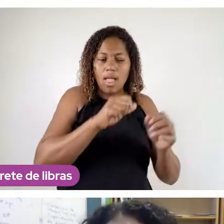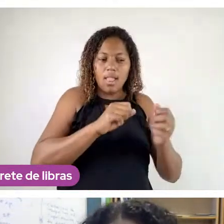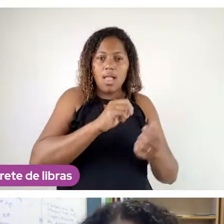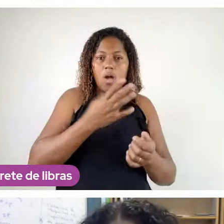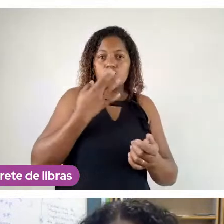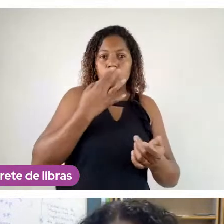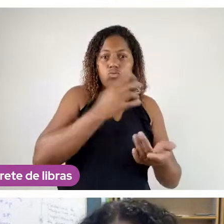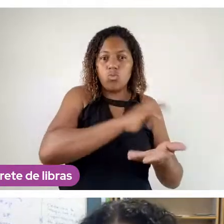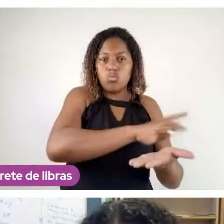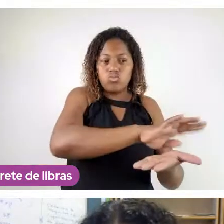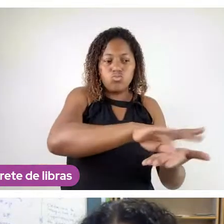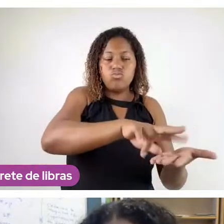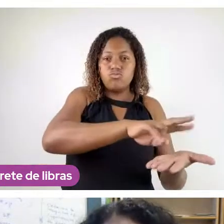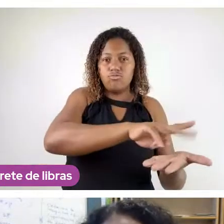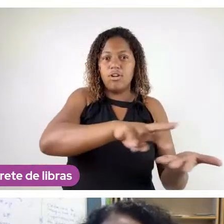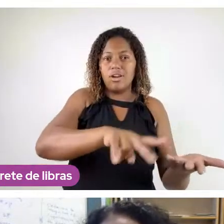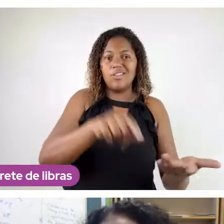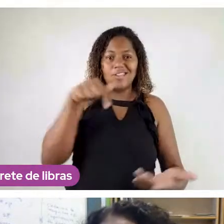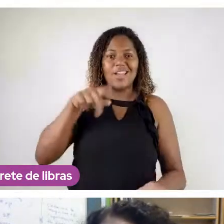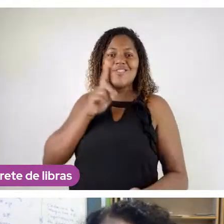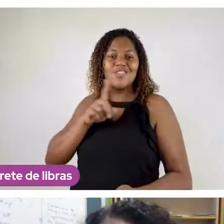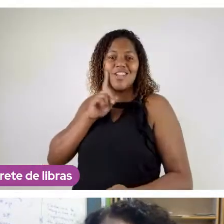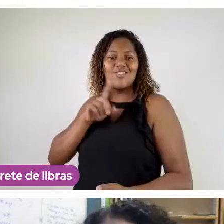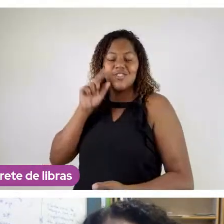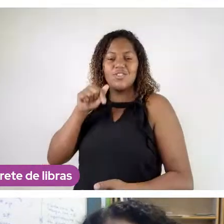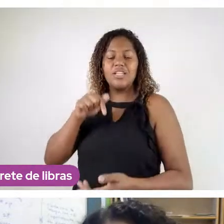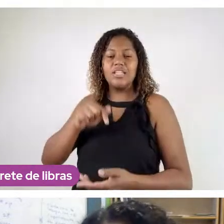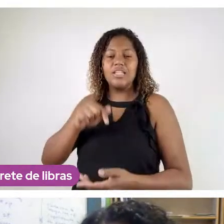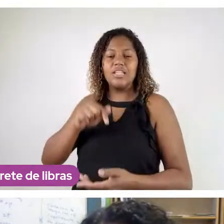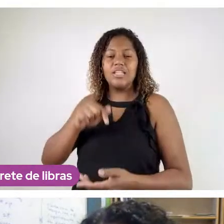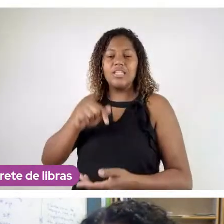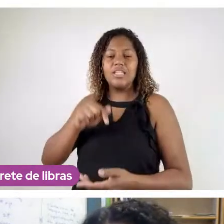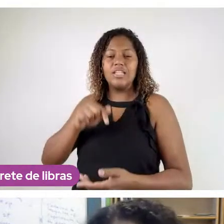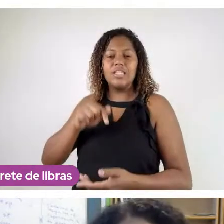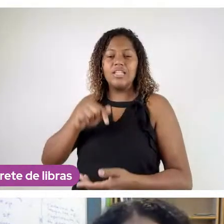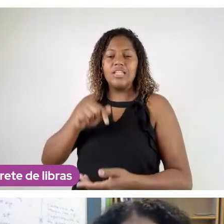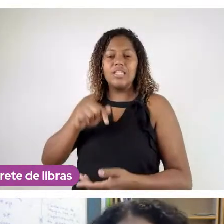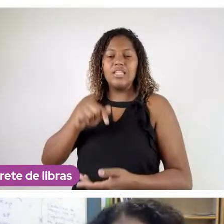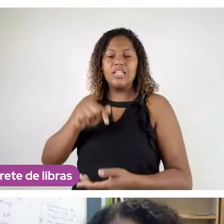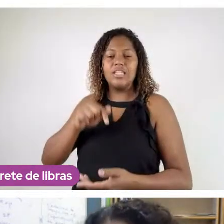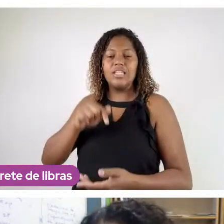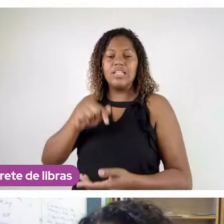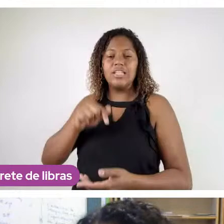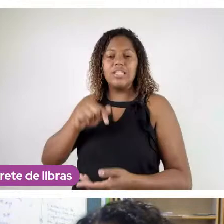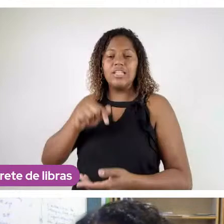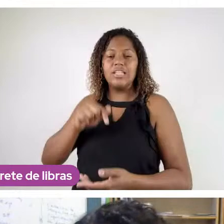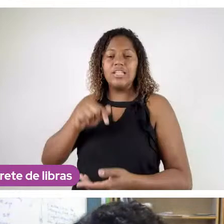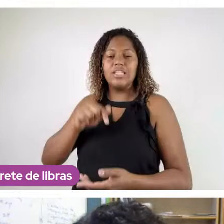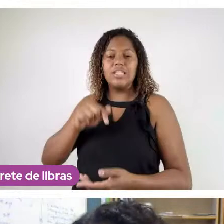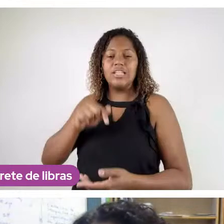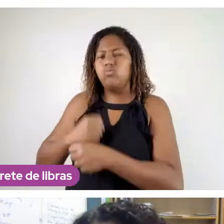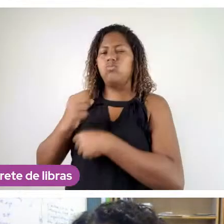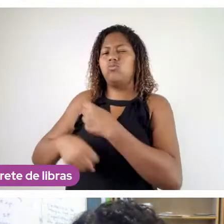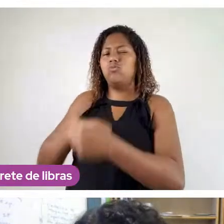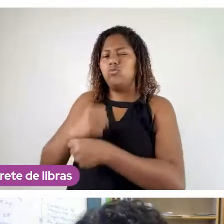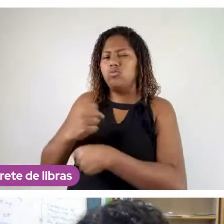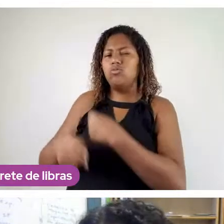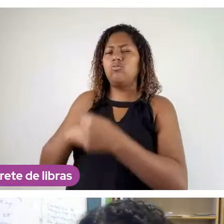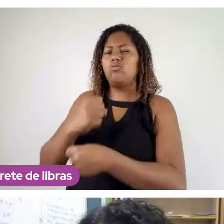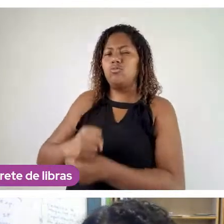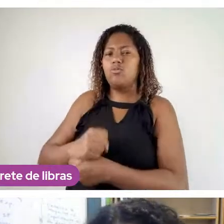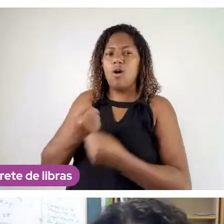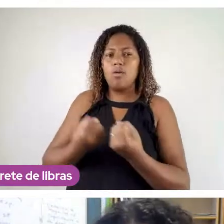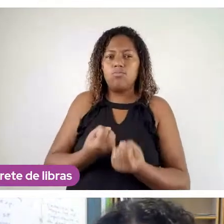florações na Flórida, aqui nos Estados Unidos. E todos os anos são florações assim que cobrem